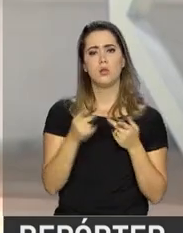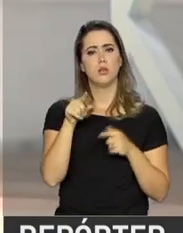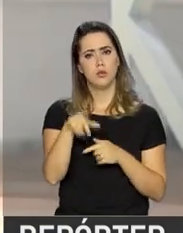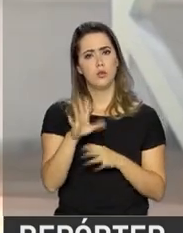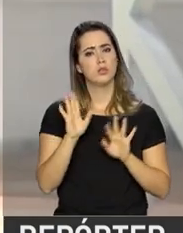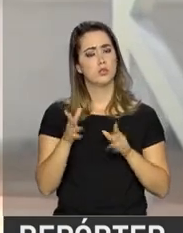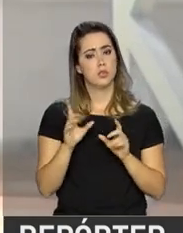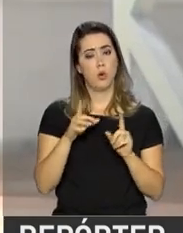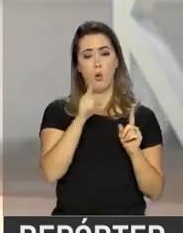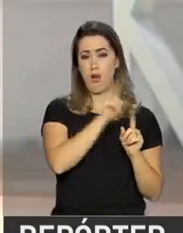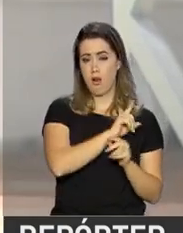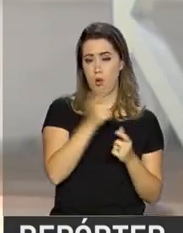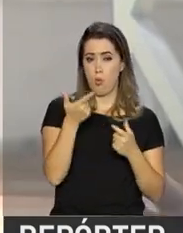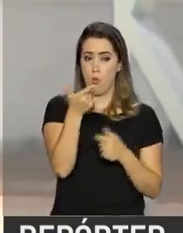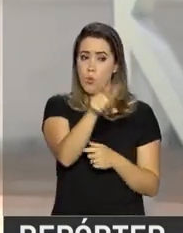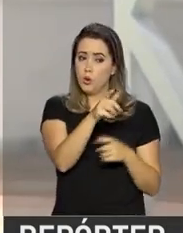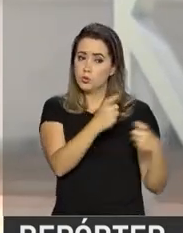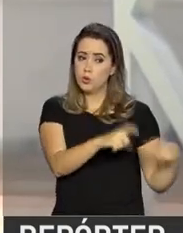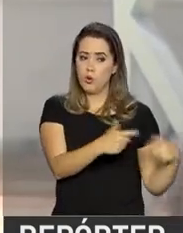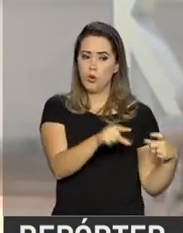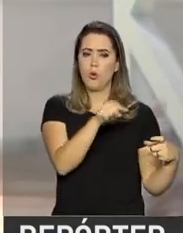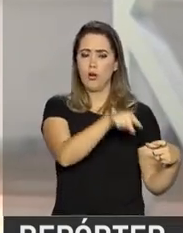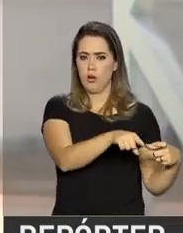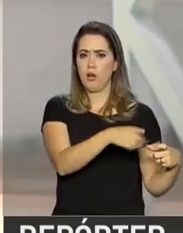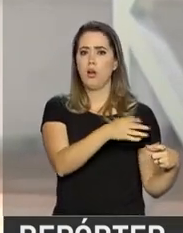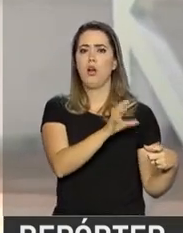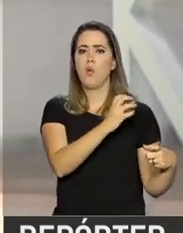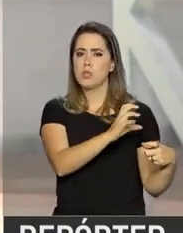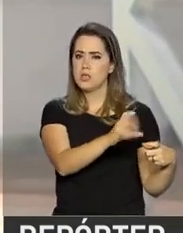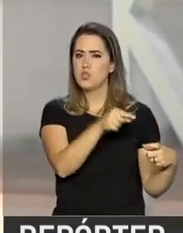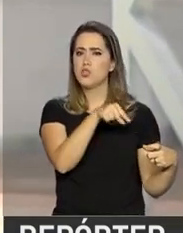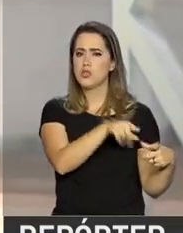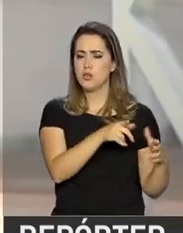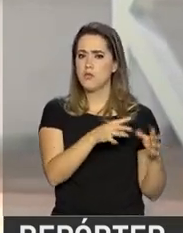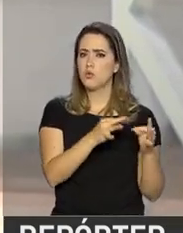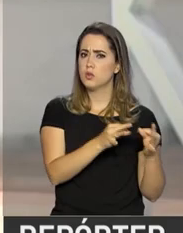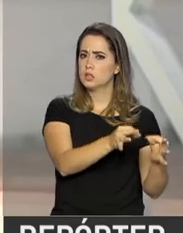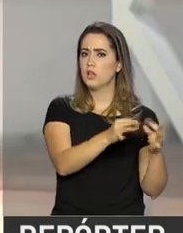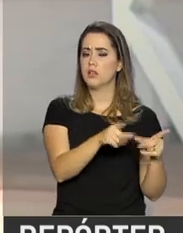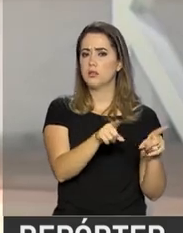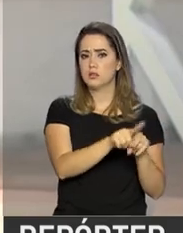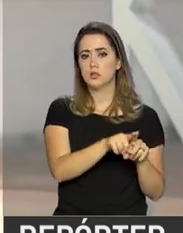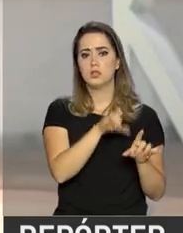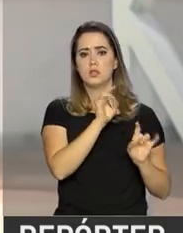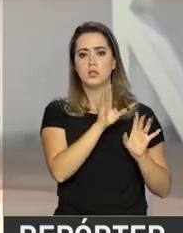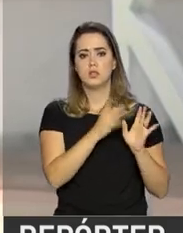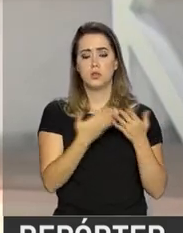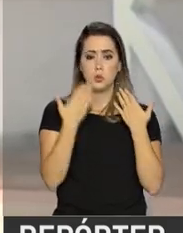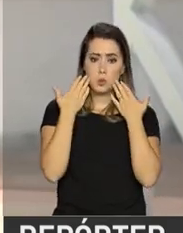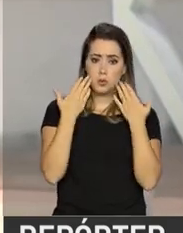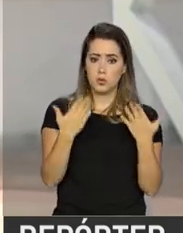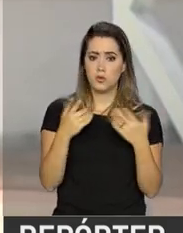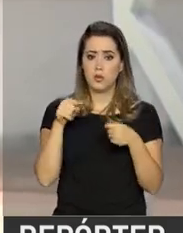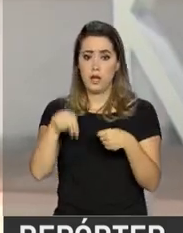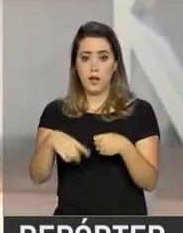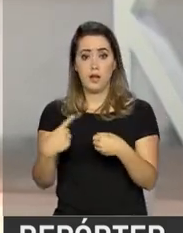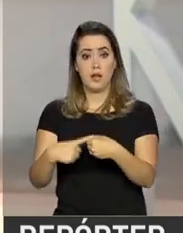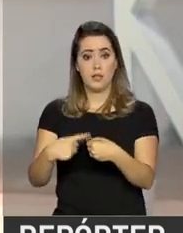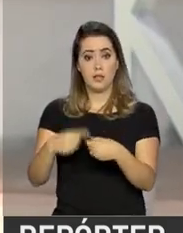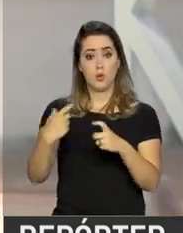centro de convenções técnico-científico spu fila e